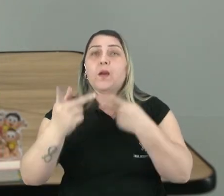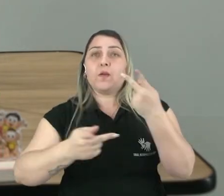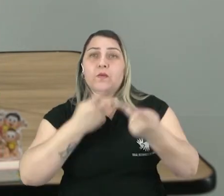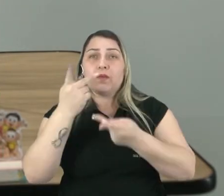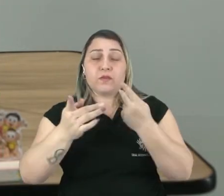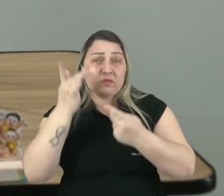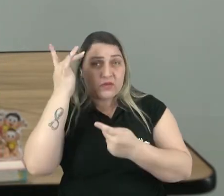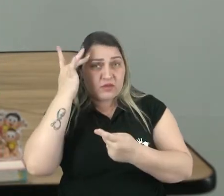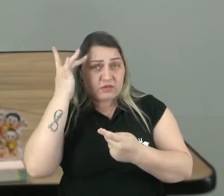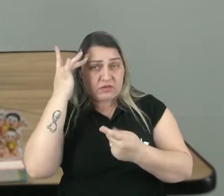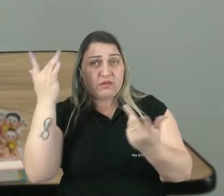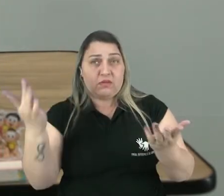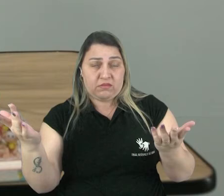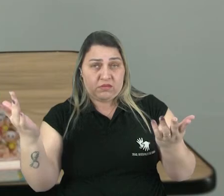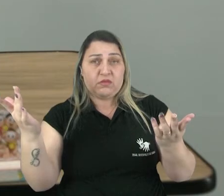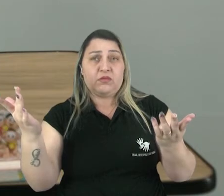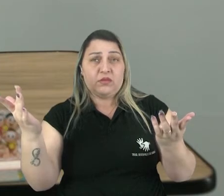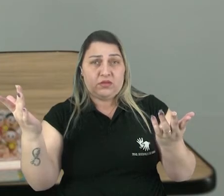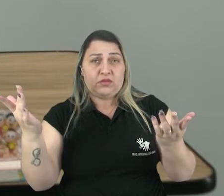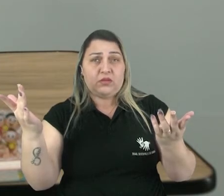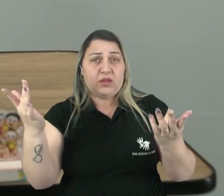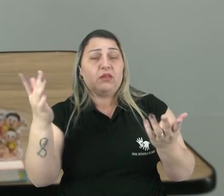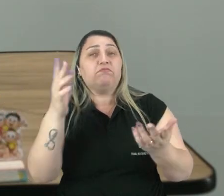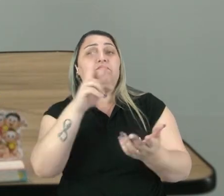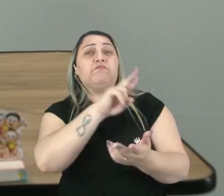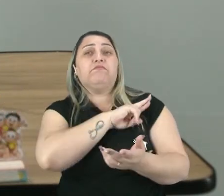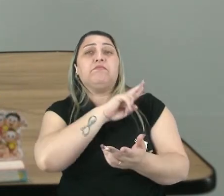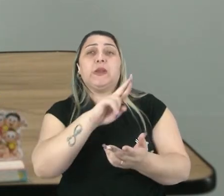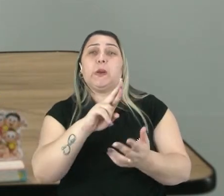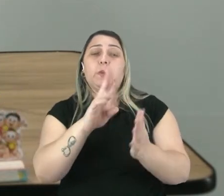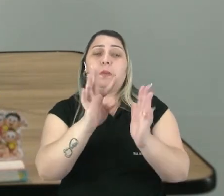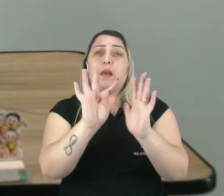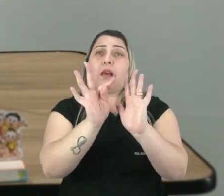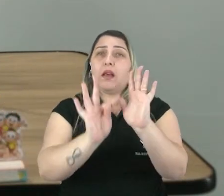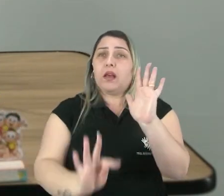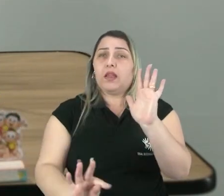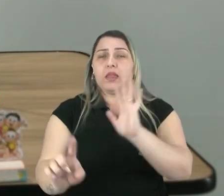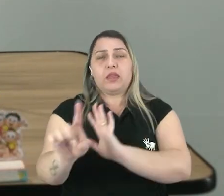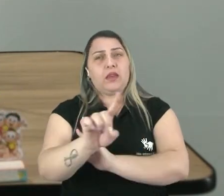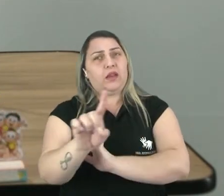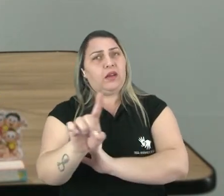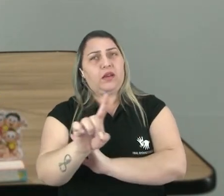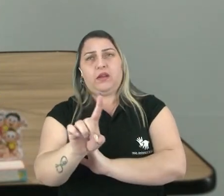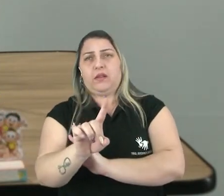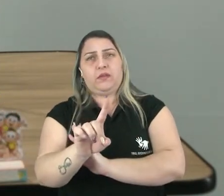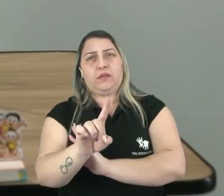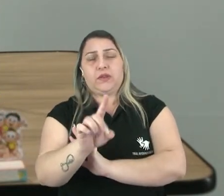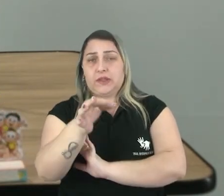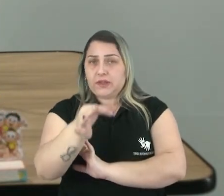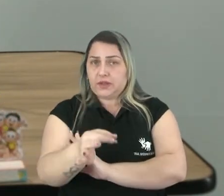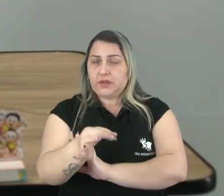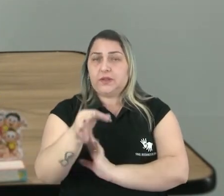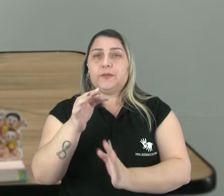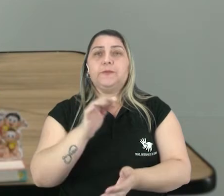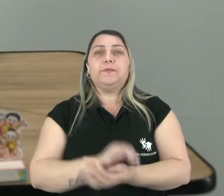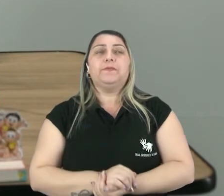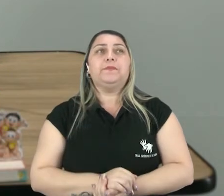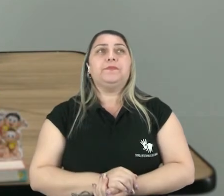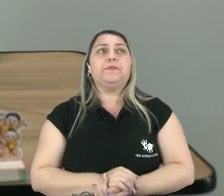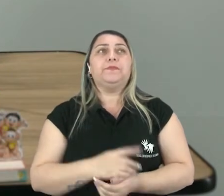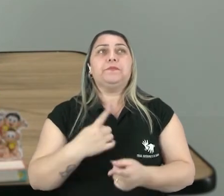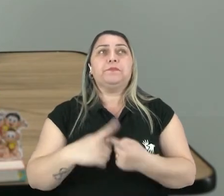eles representam grandes textos? Não, nem sempre. Certo? Nem sempre, porque nós